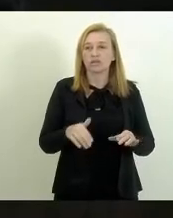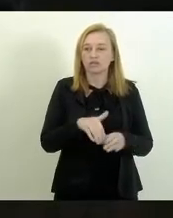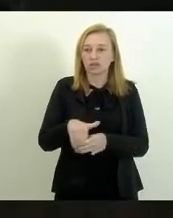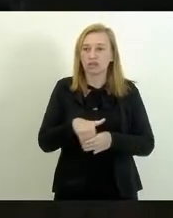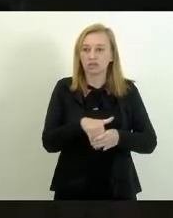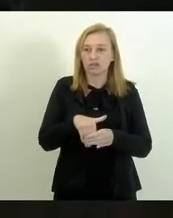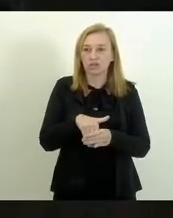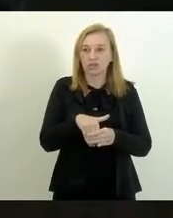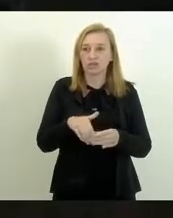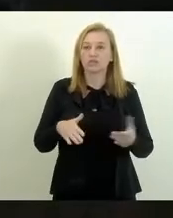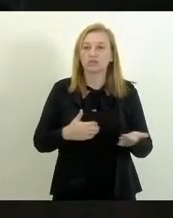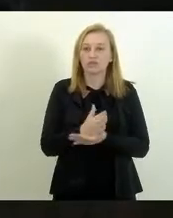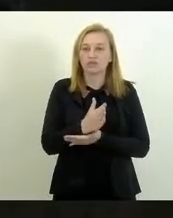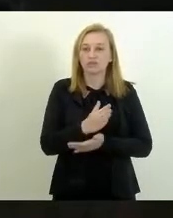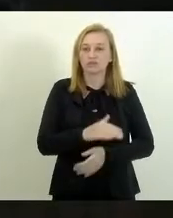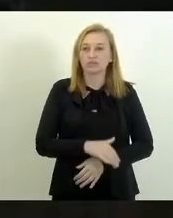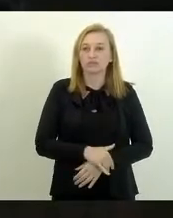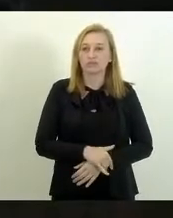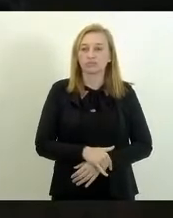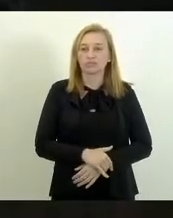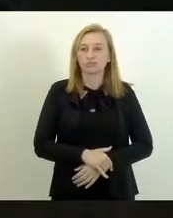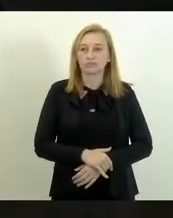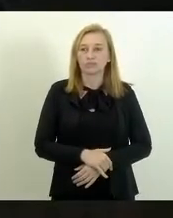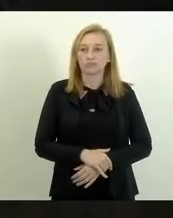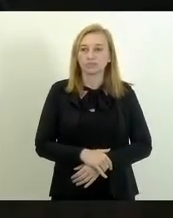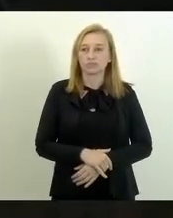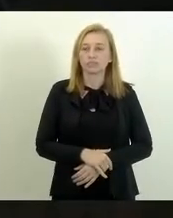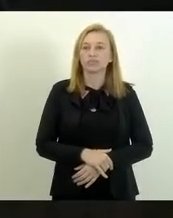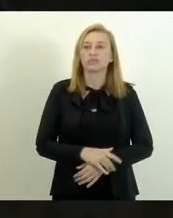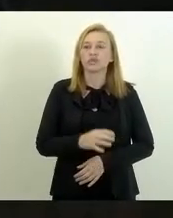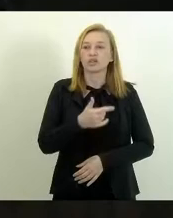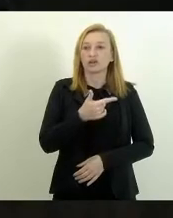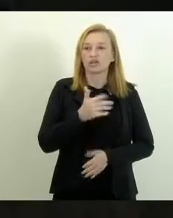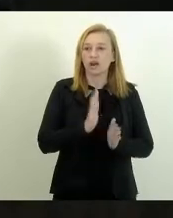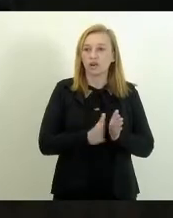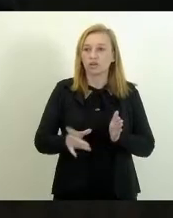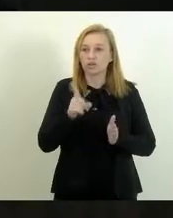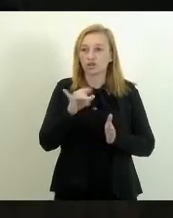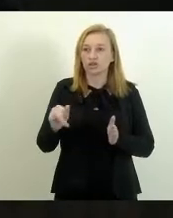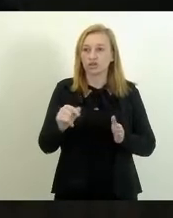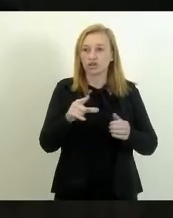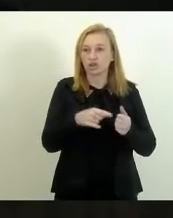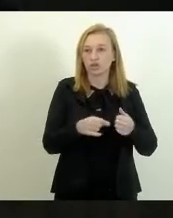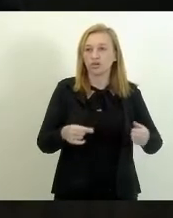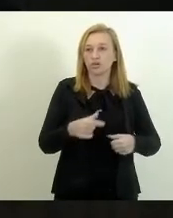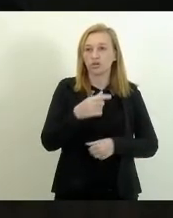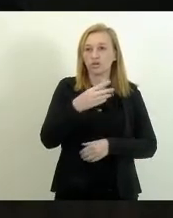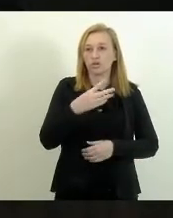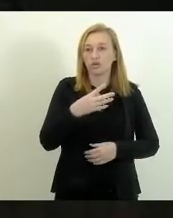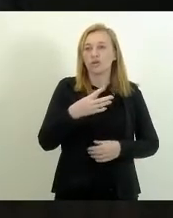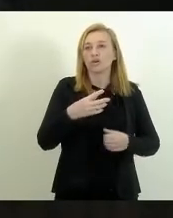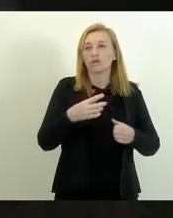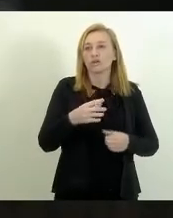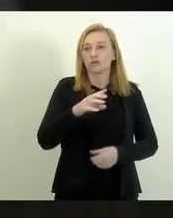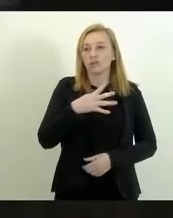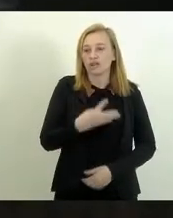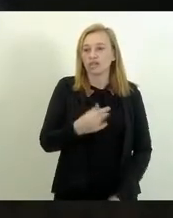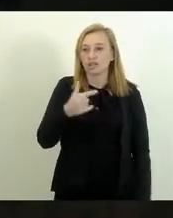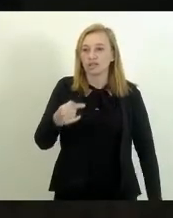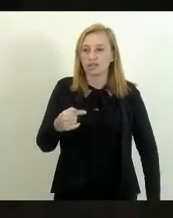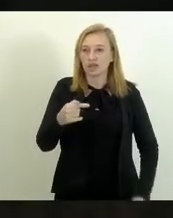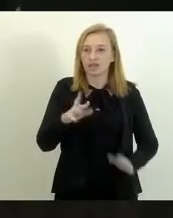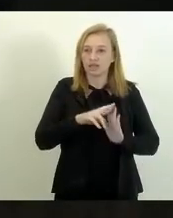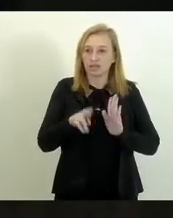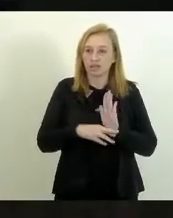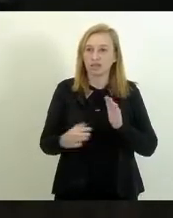senhores que aprovam permaneçam como estão aprovados, vai à promulgação. Incluído na ordem do dia, de acordo com o parágrafo 3º do artigo 47 do Regimento Interno,